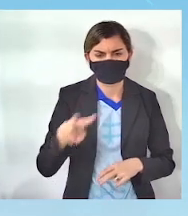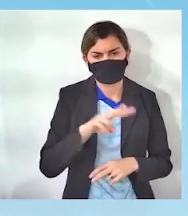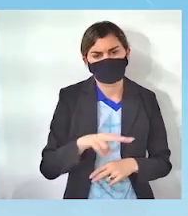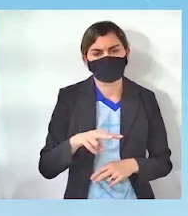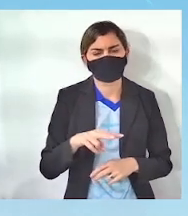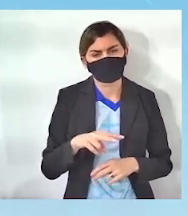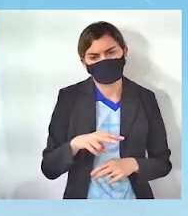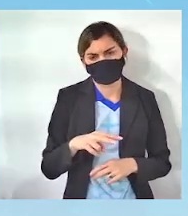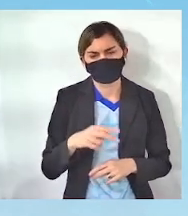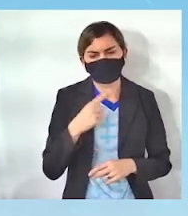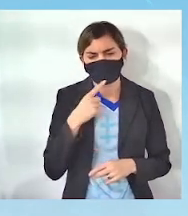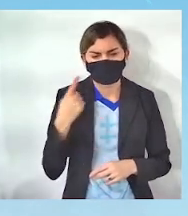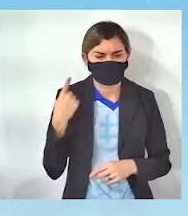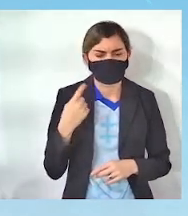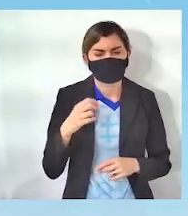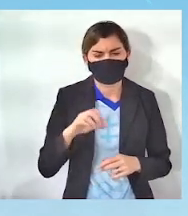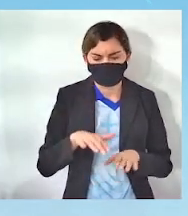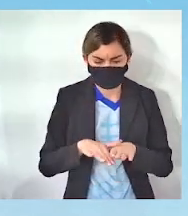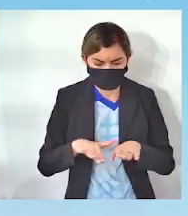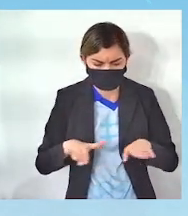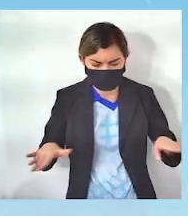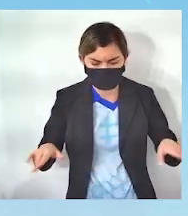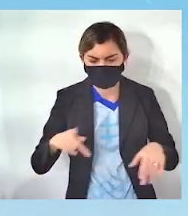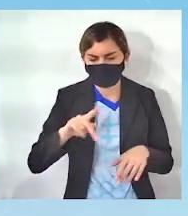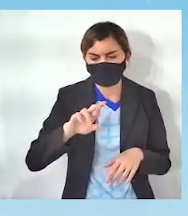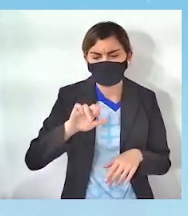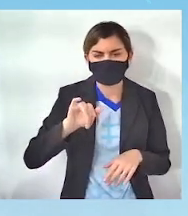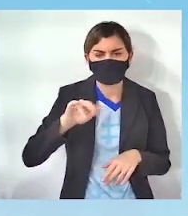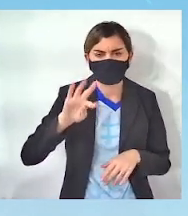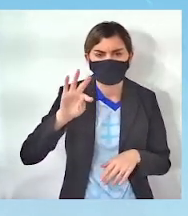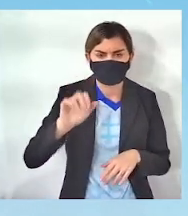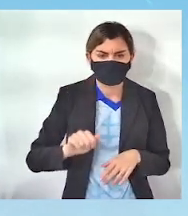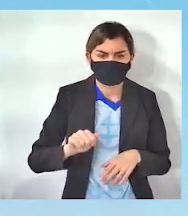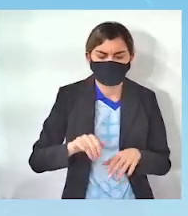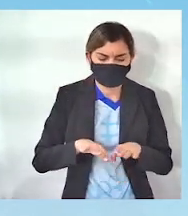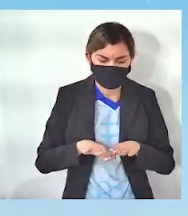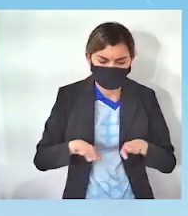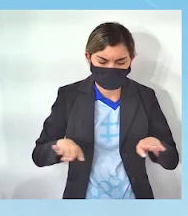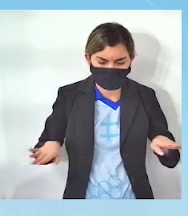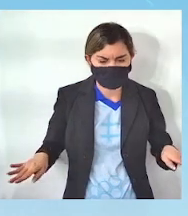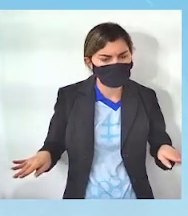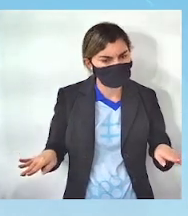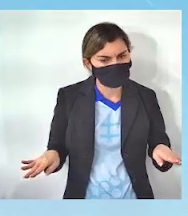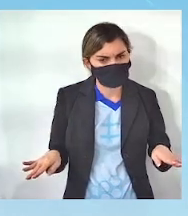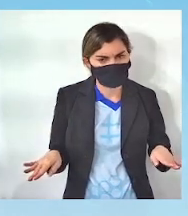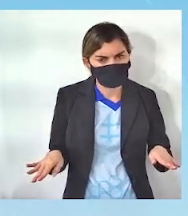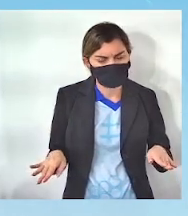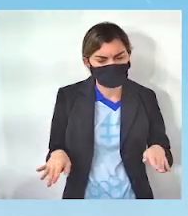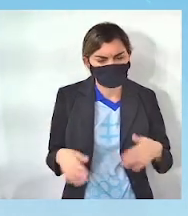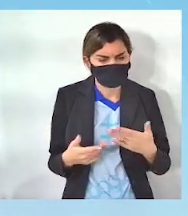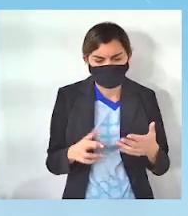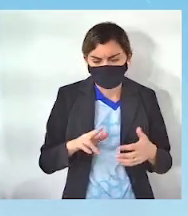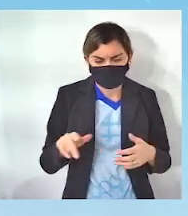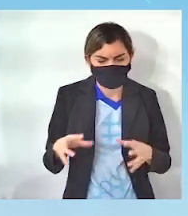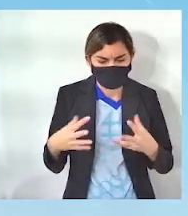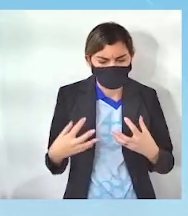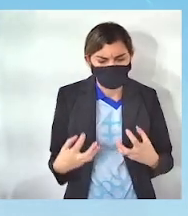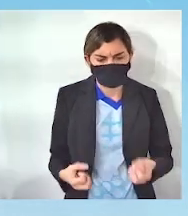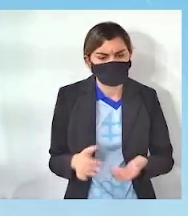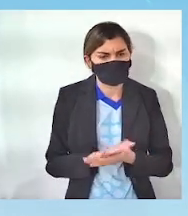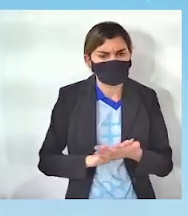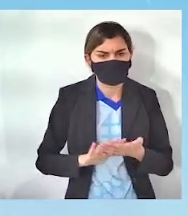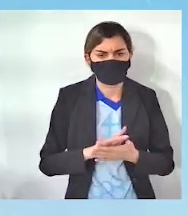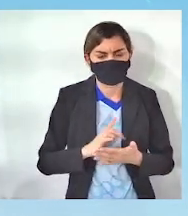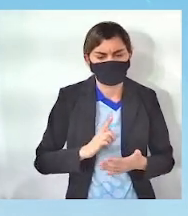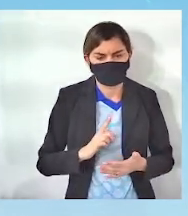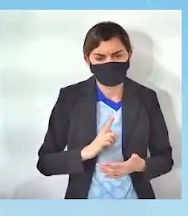asfalto recém-feito e esse asfalto tem brita. Se esse asfalto ainda não está seco, ele tem